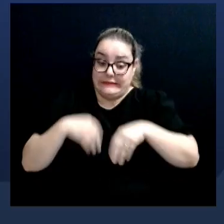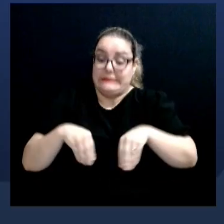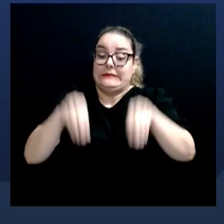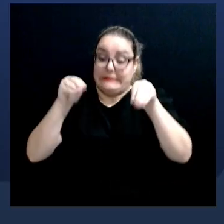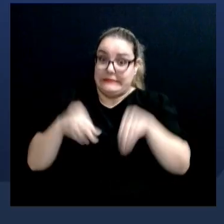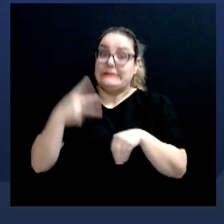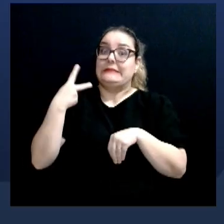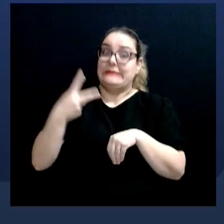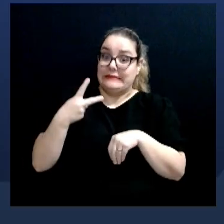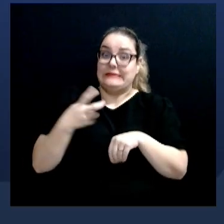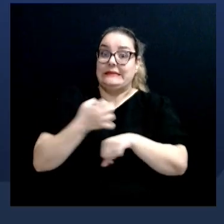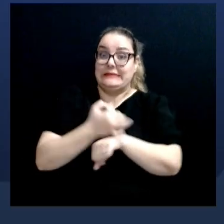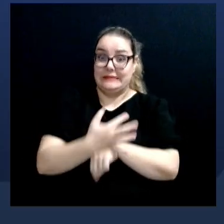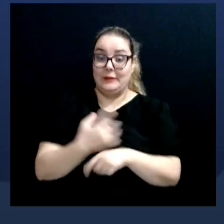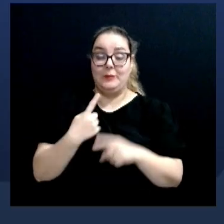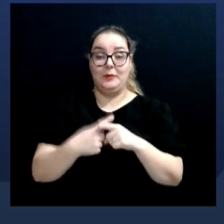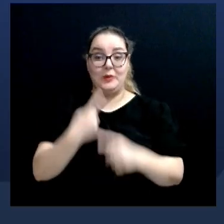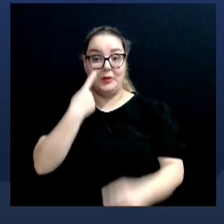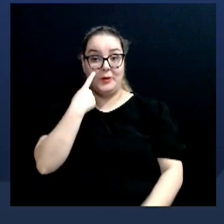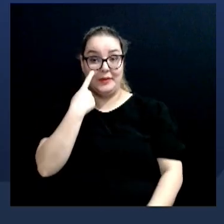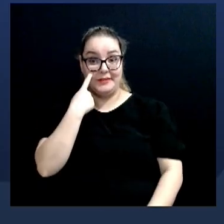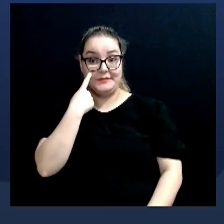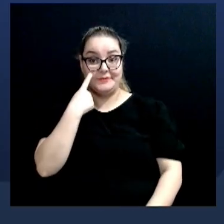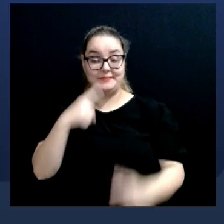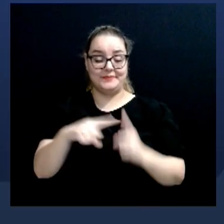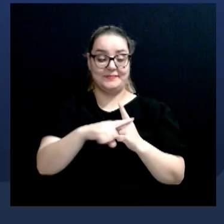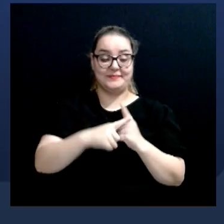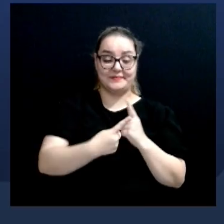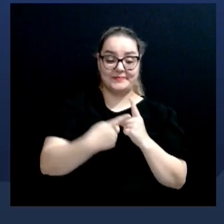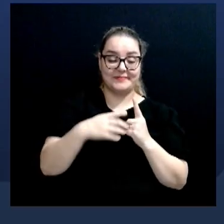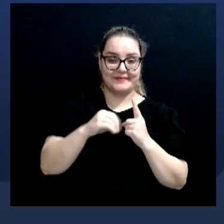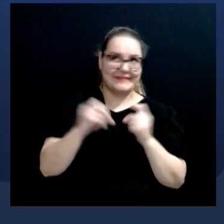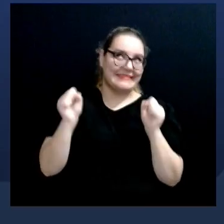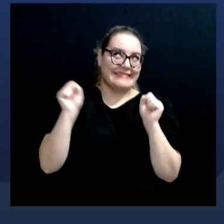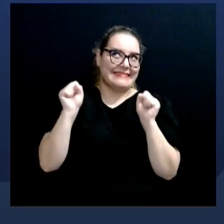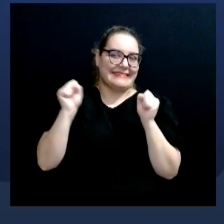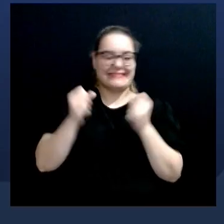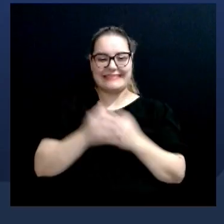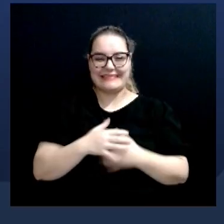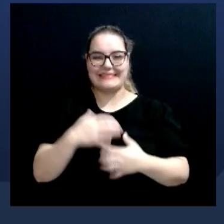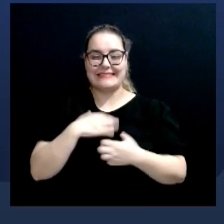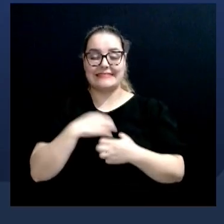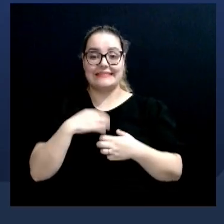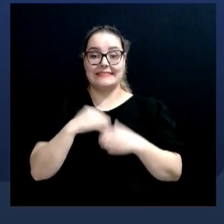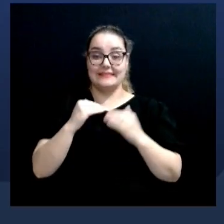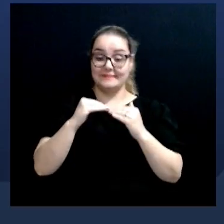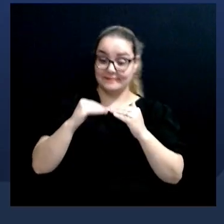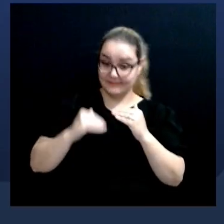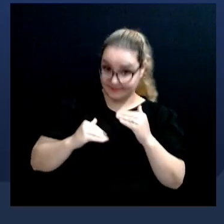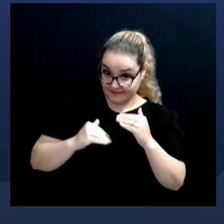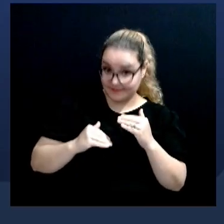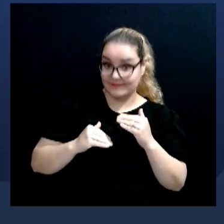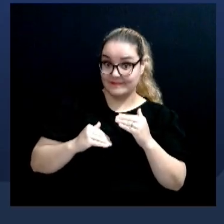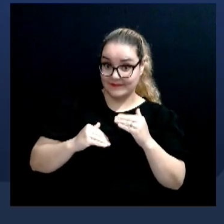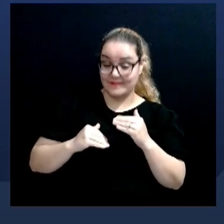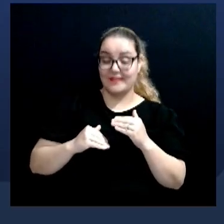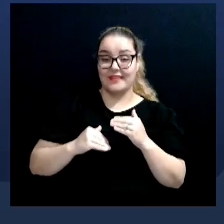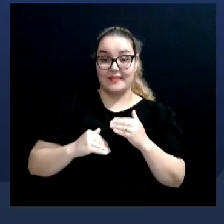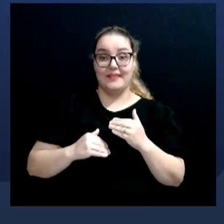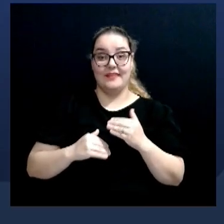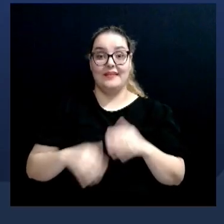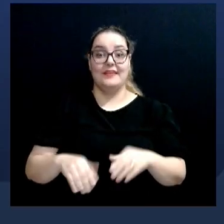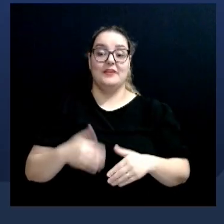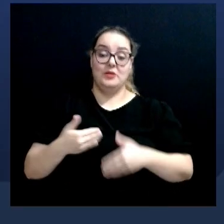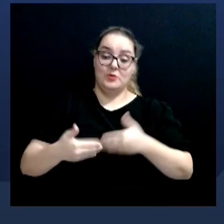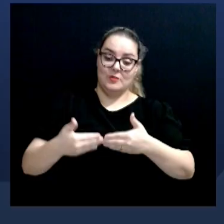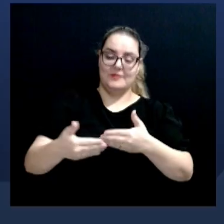madrugada, porque olha só, mínima de 10 graus, sensação térmica pode ficar ainda mais baixa. Ao longo do dia,